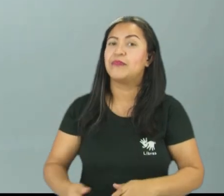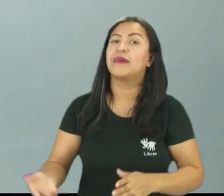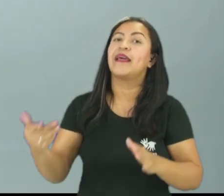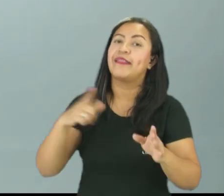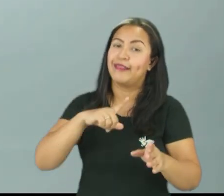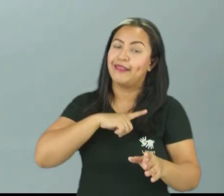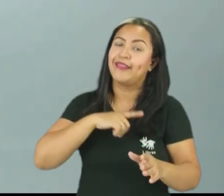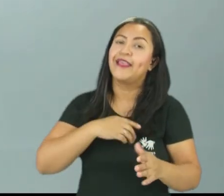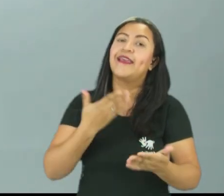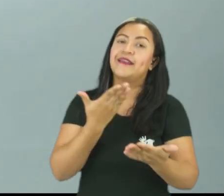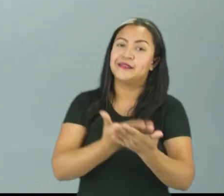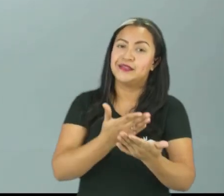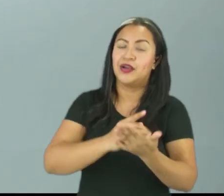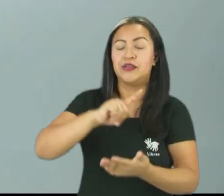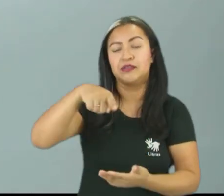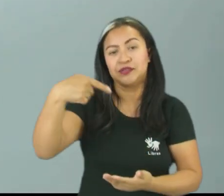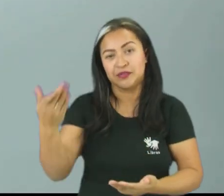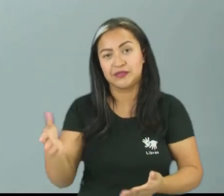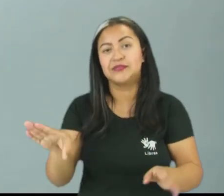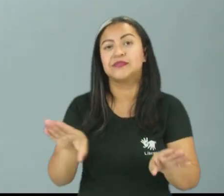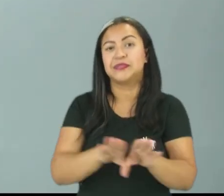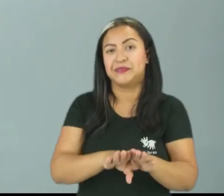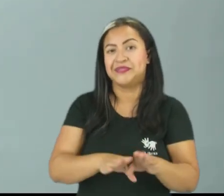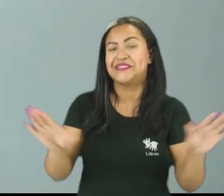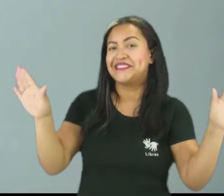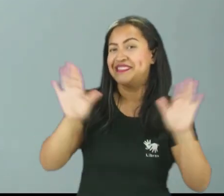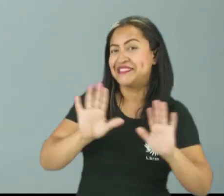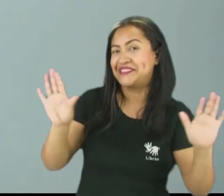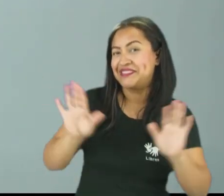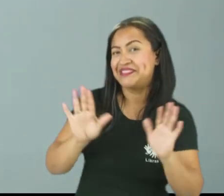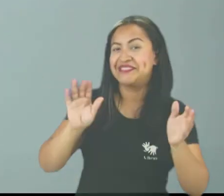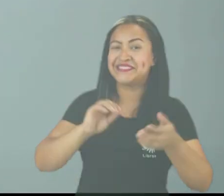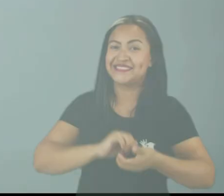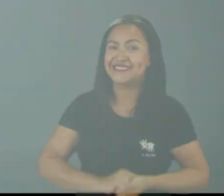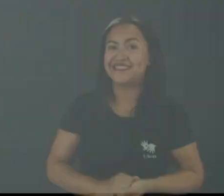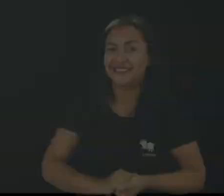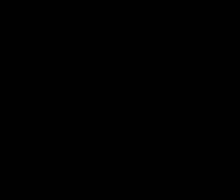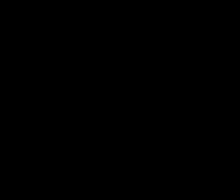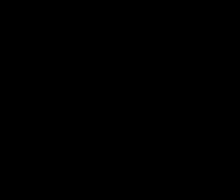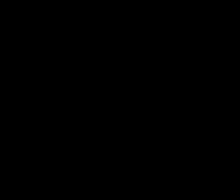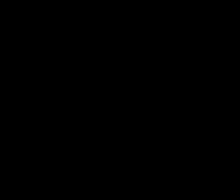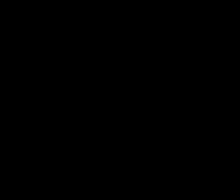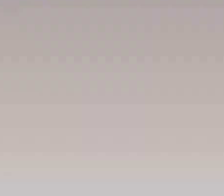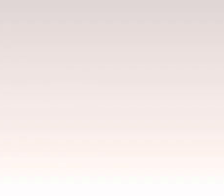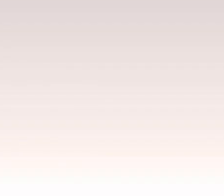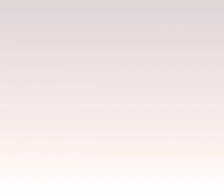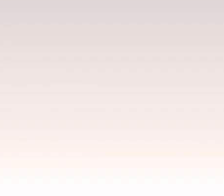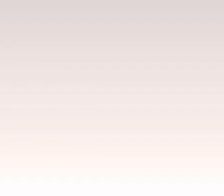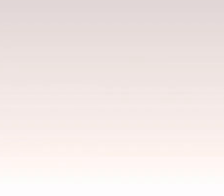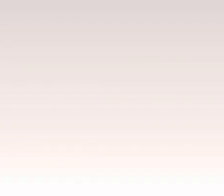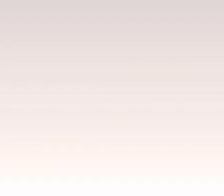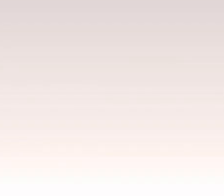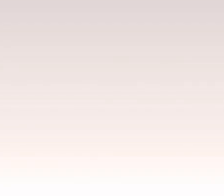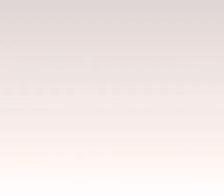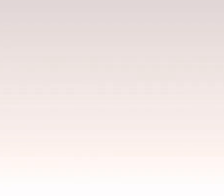acesso a esse slide, a outras aulas, e até a próxima!